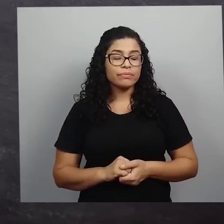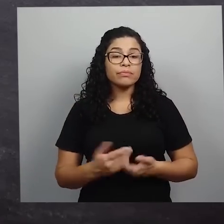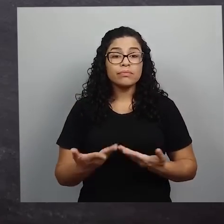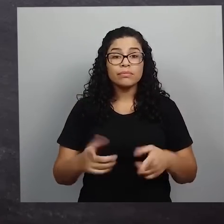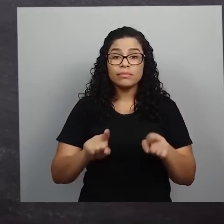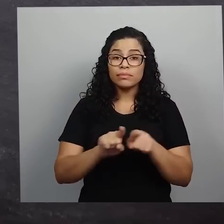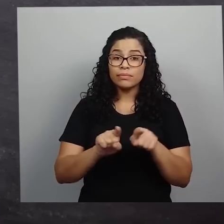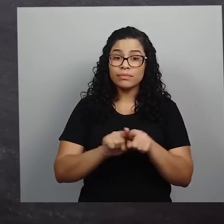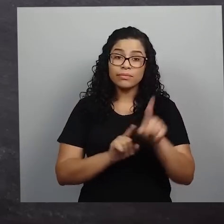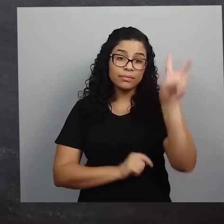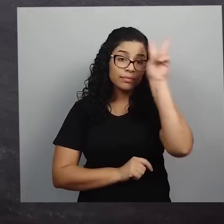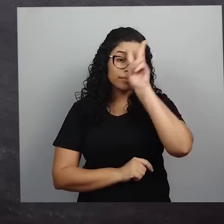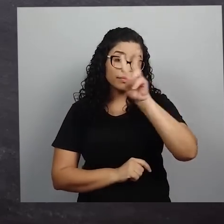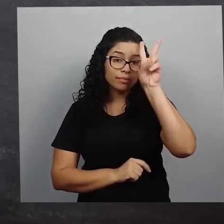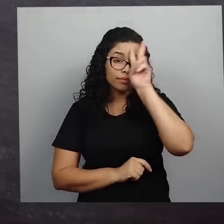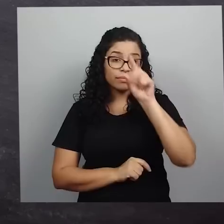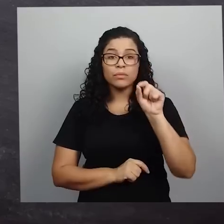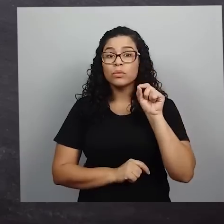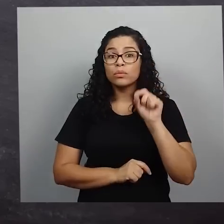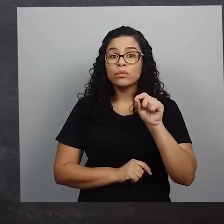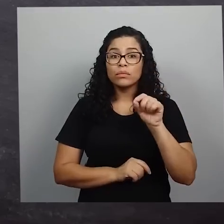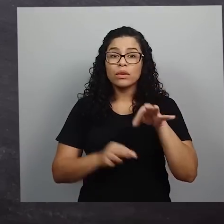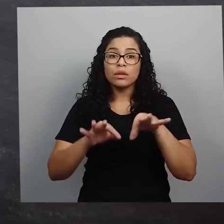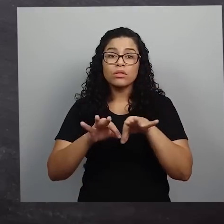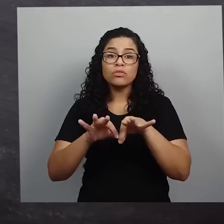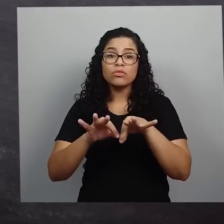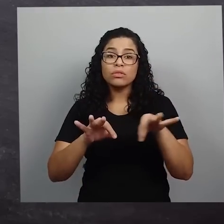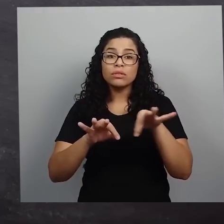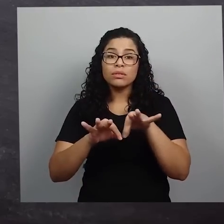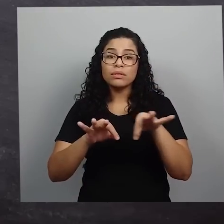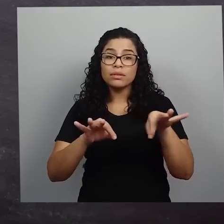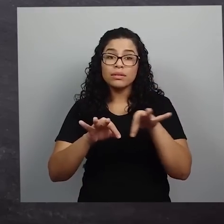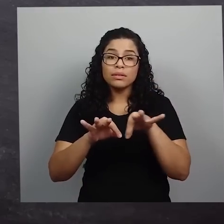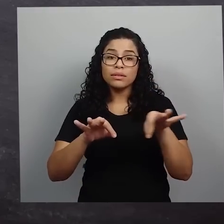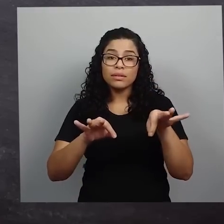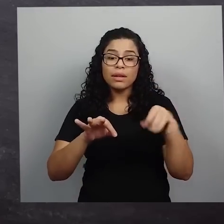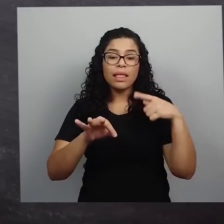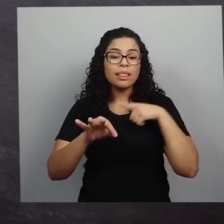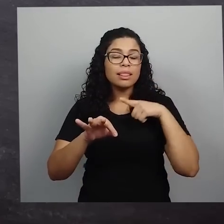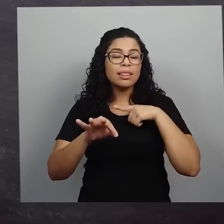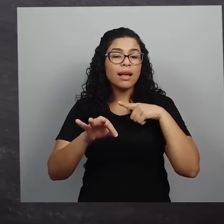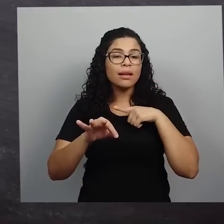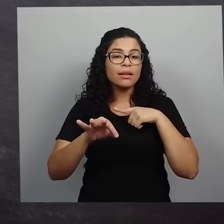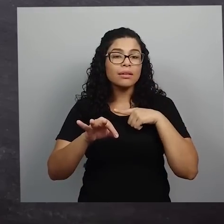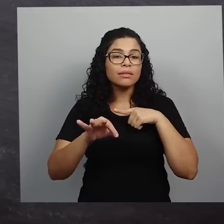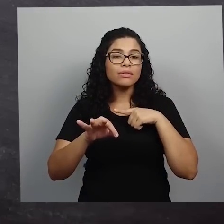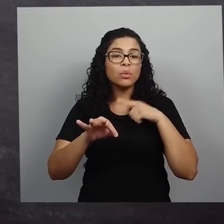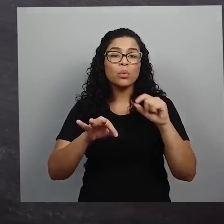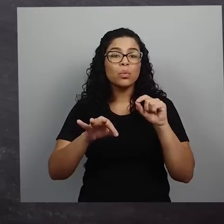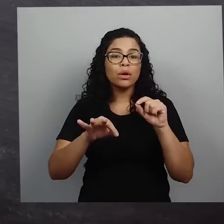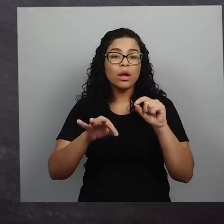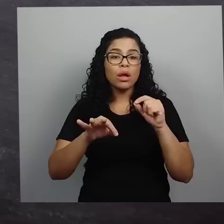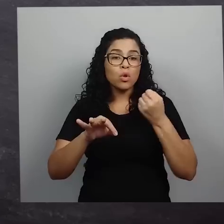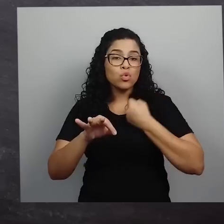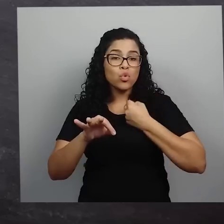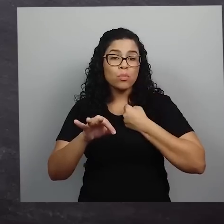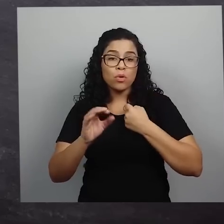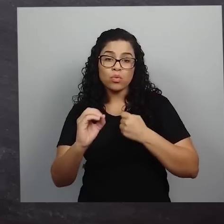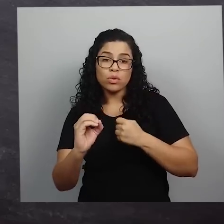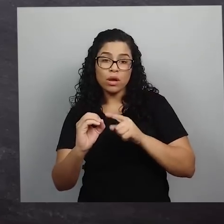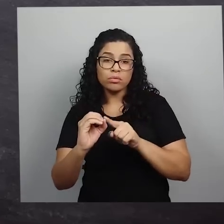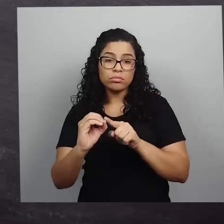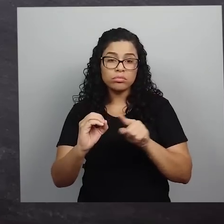lembrar que a distância que nós temos entre os números, elas